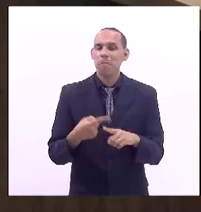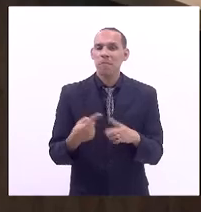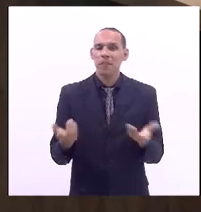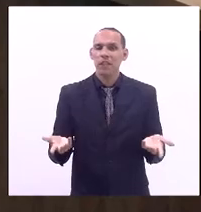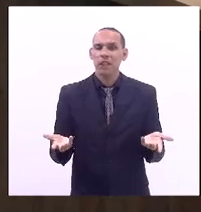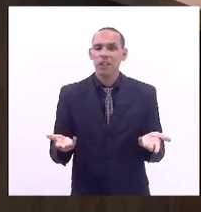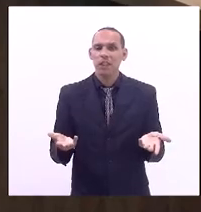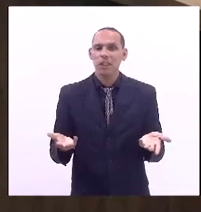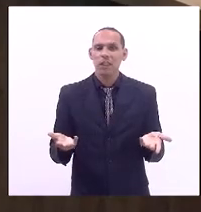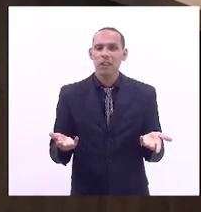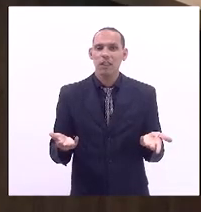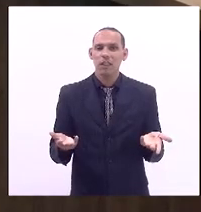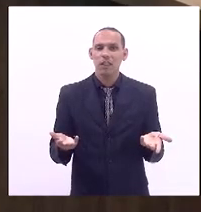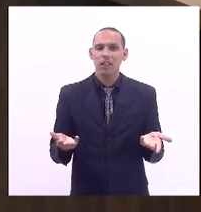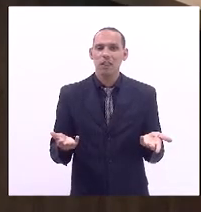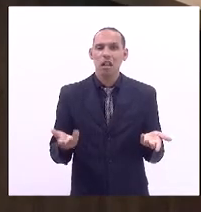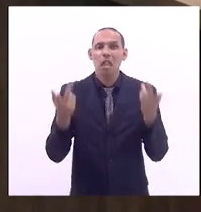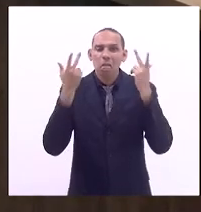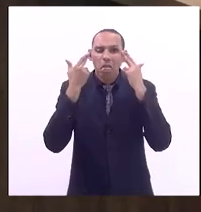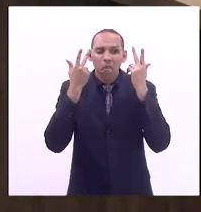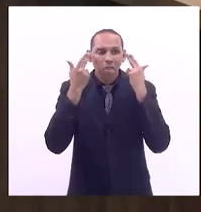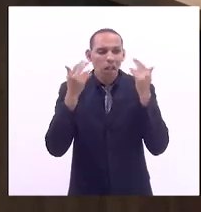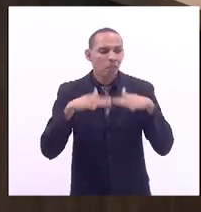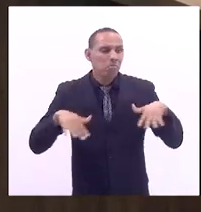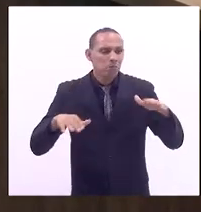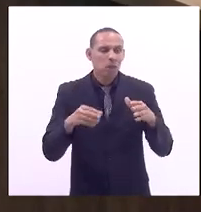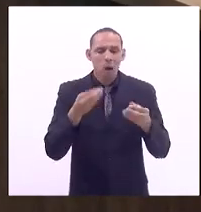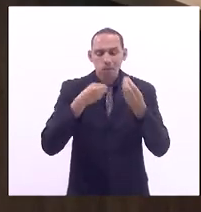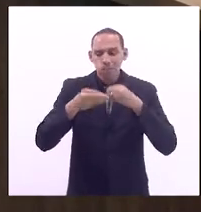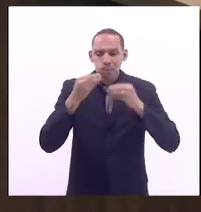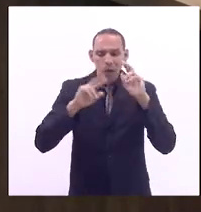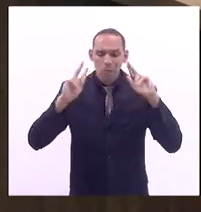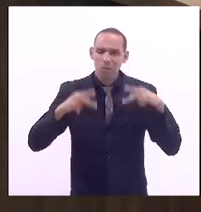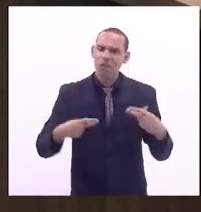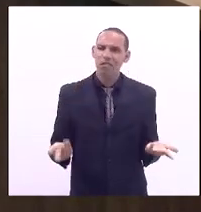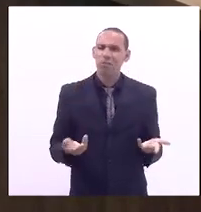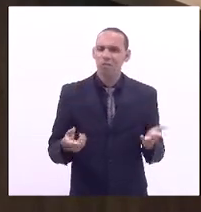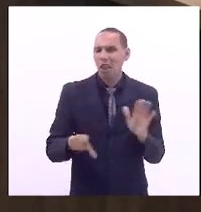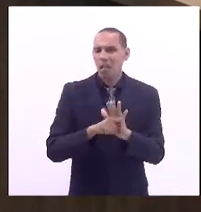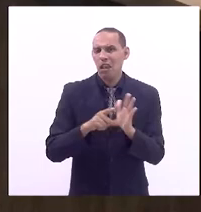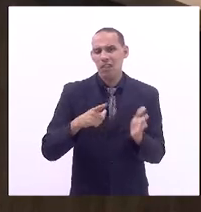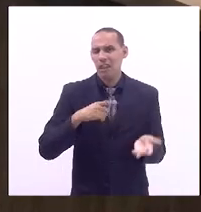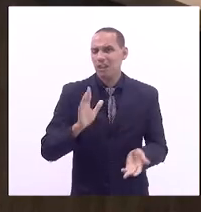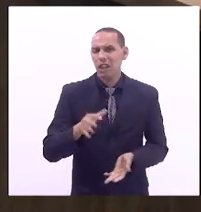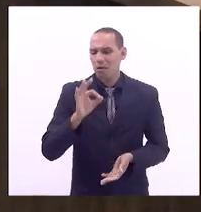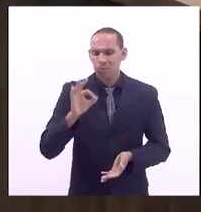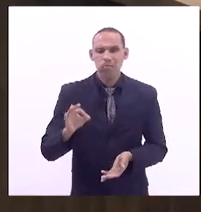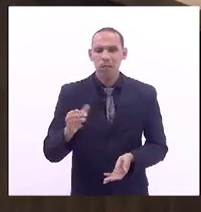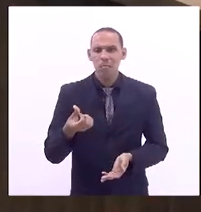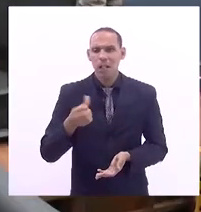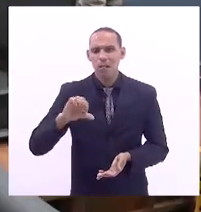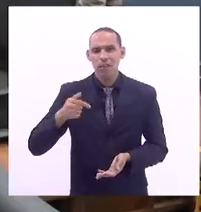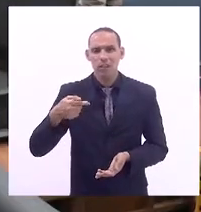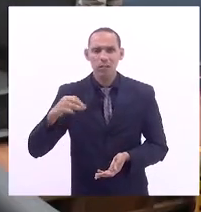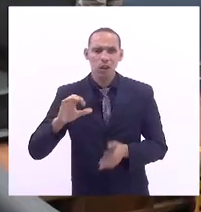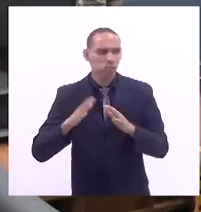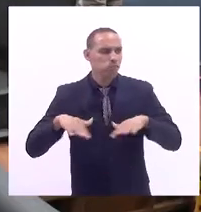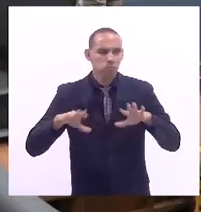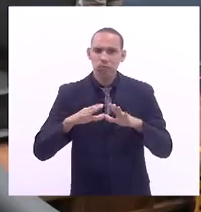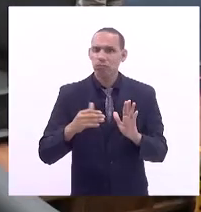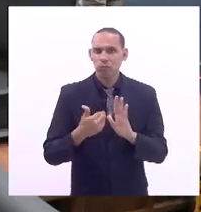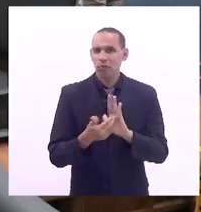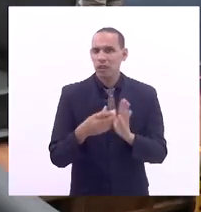se é de uma generalidade alimento consumo humano tá na 6979 tem a lhe contar tudo eu vou